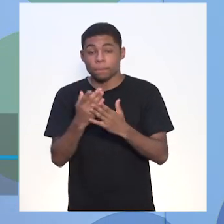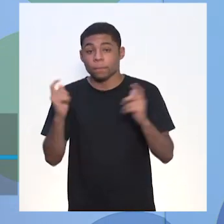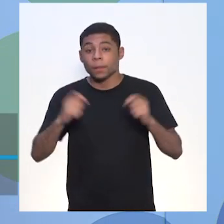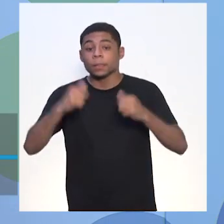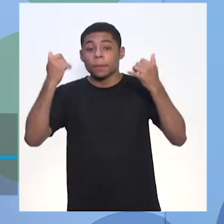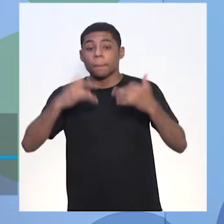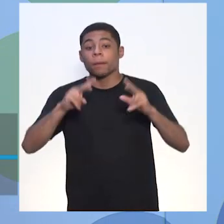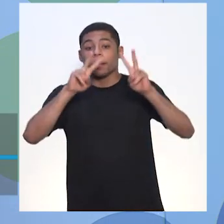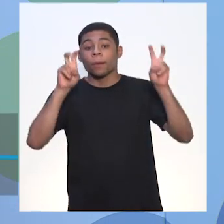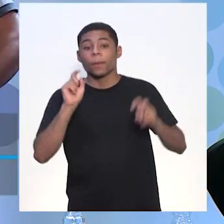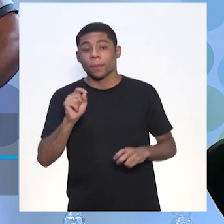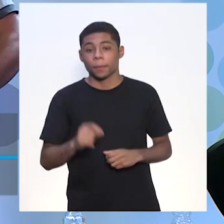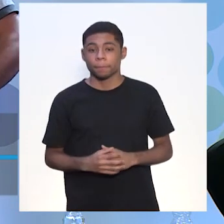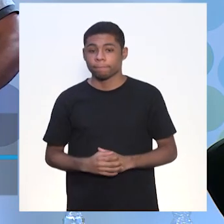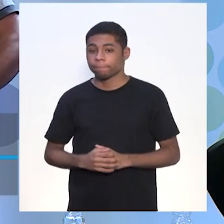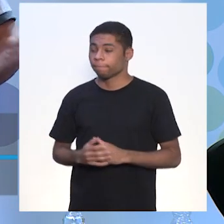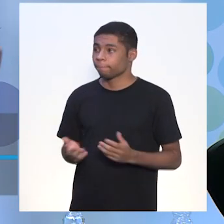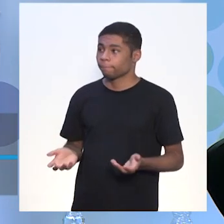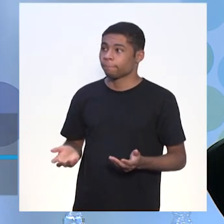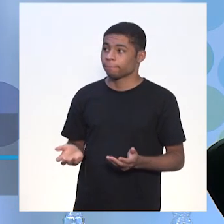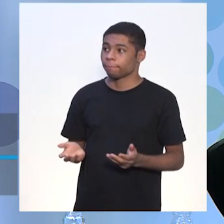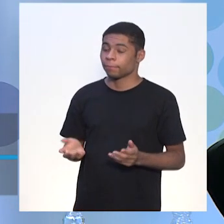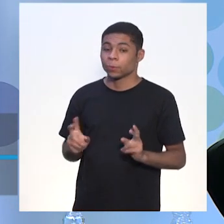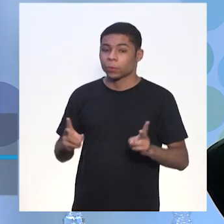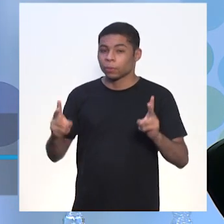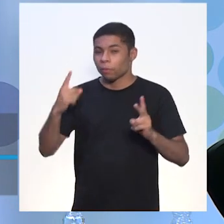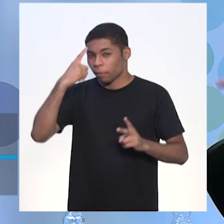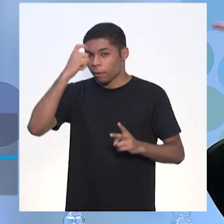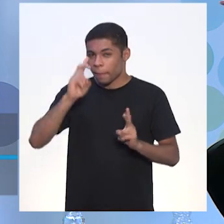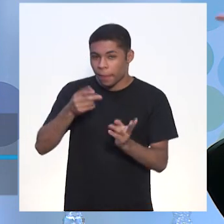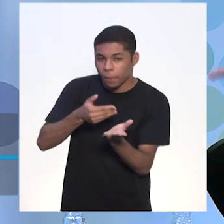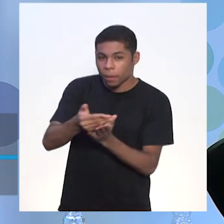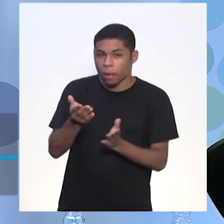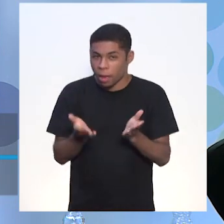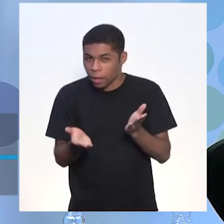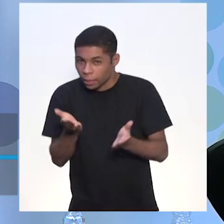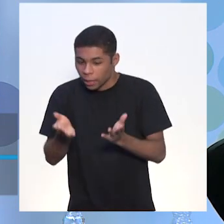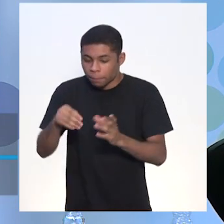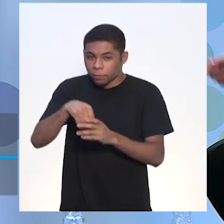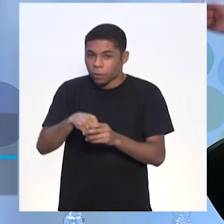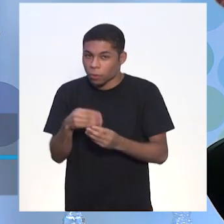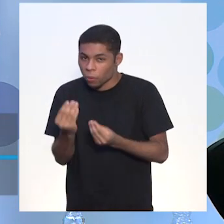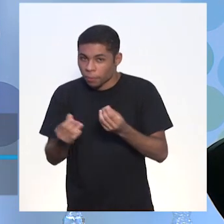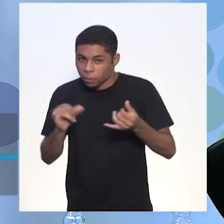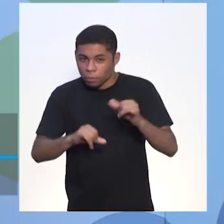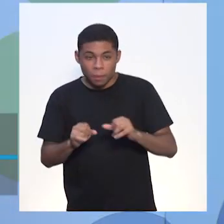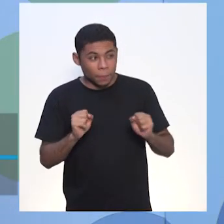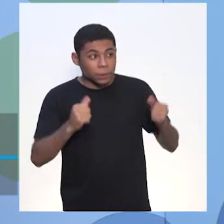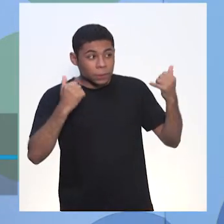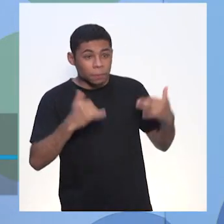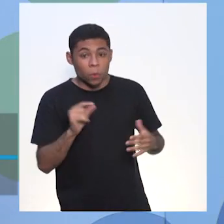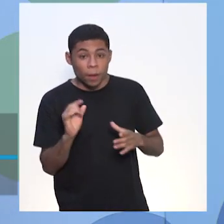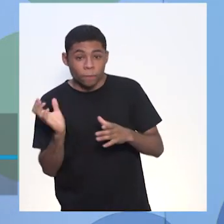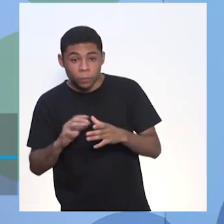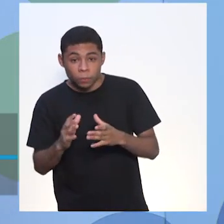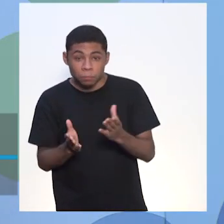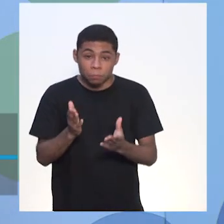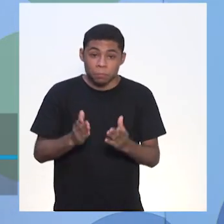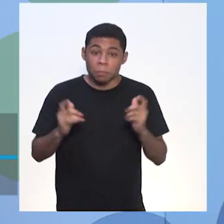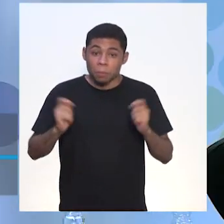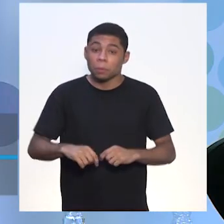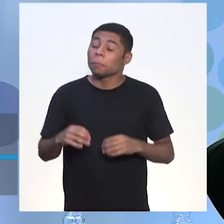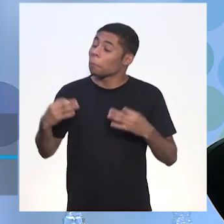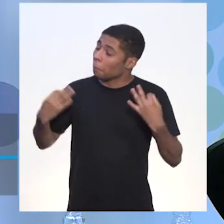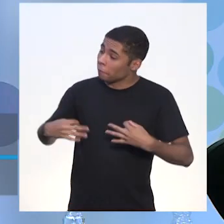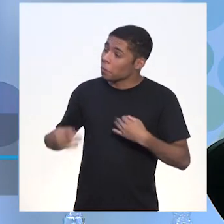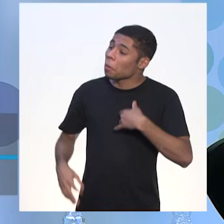do quê? Bom, vamos continuar naquela ideia inicial sobre o equilíbrio químico? Podemos falar o que influencia o equilíbrio químico?